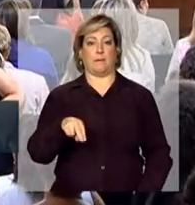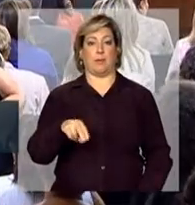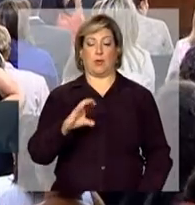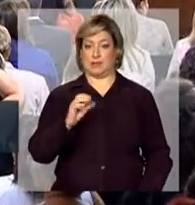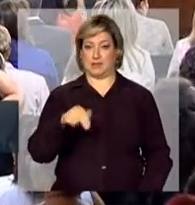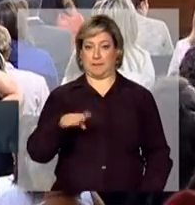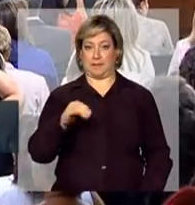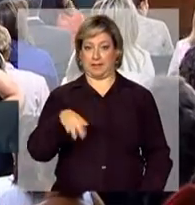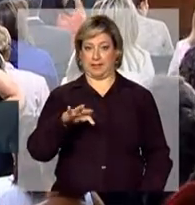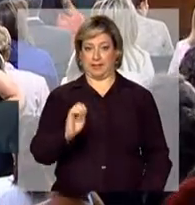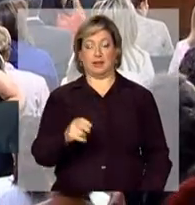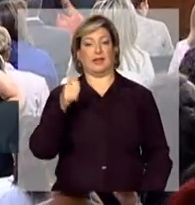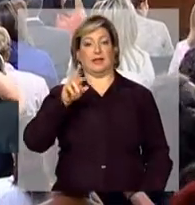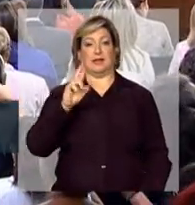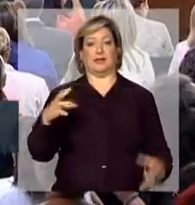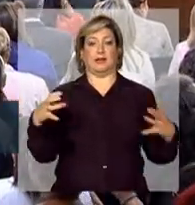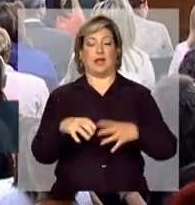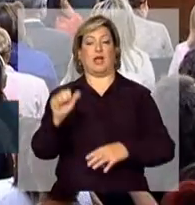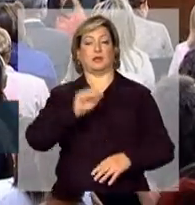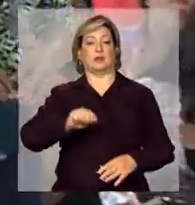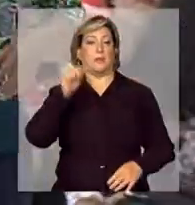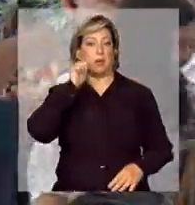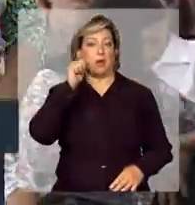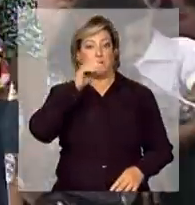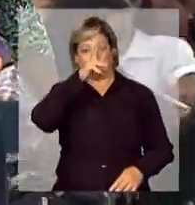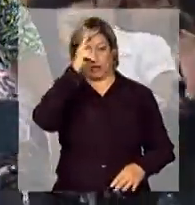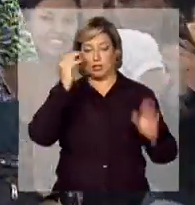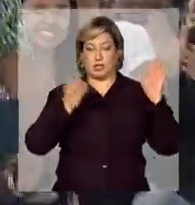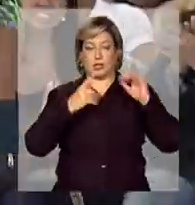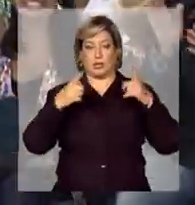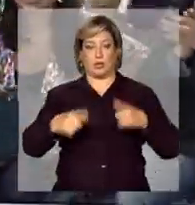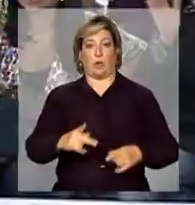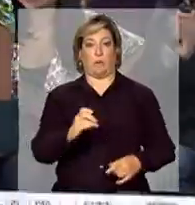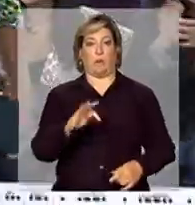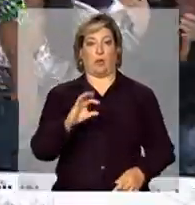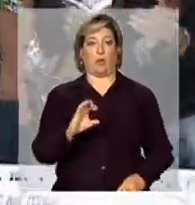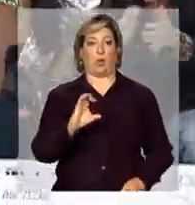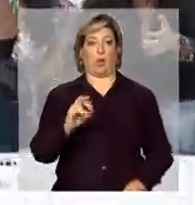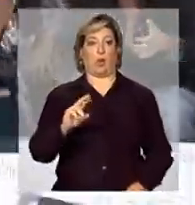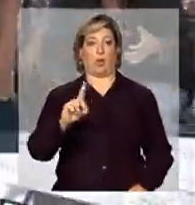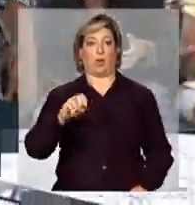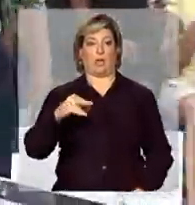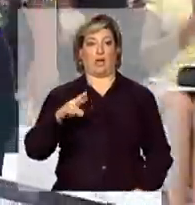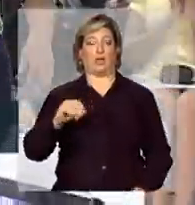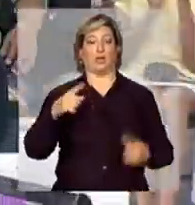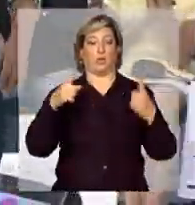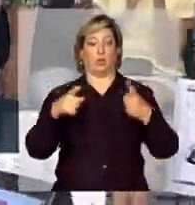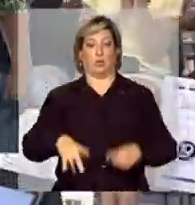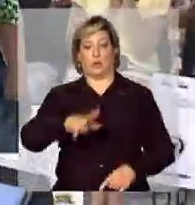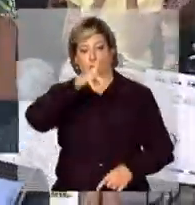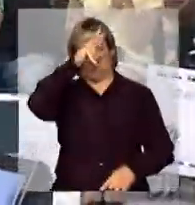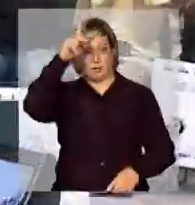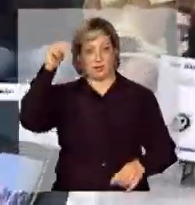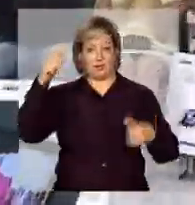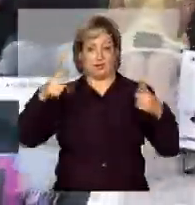representantes da Associação das mulheres indígenas de Porto Cordeirinho no Amazonas